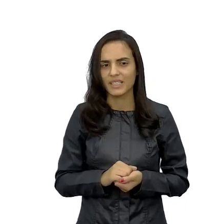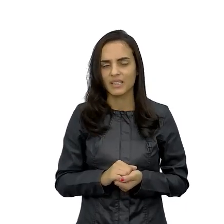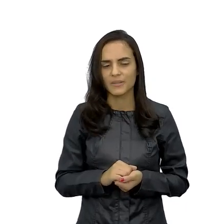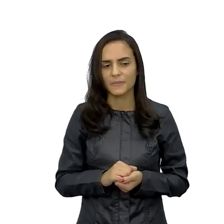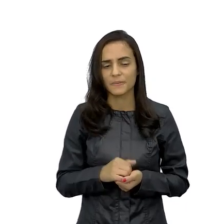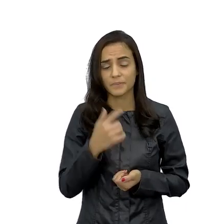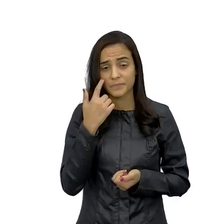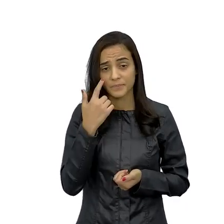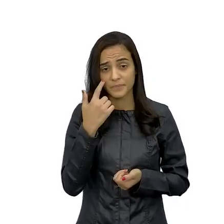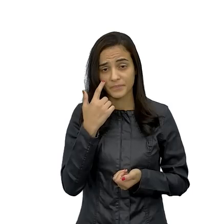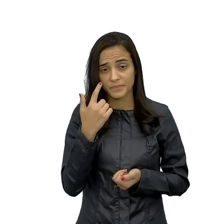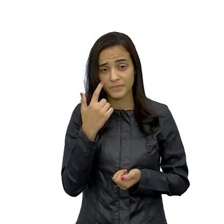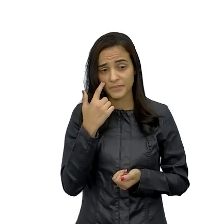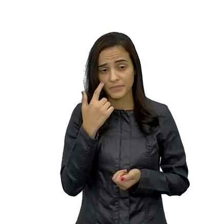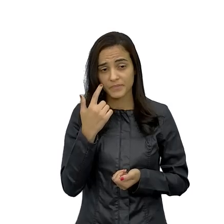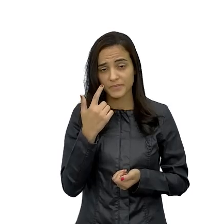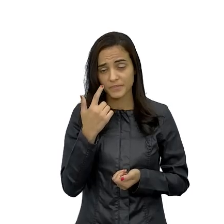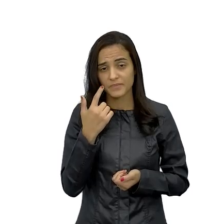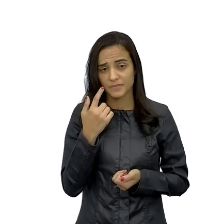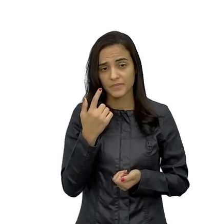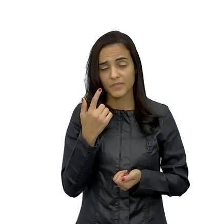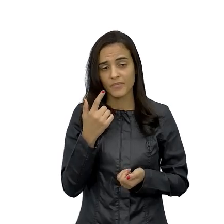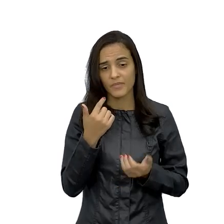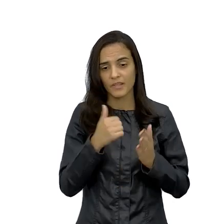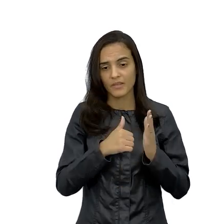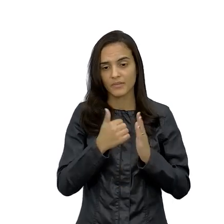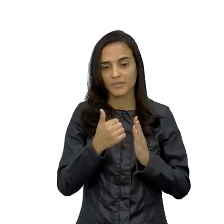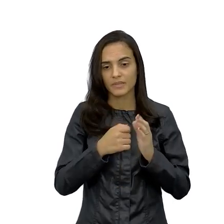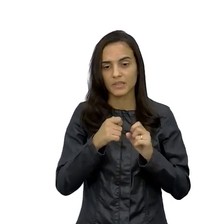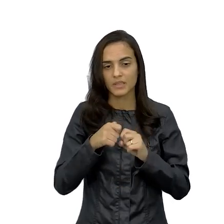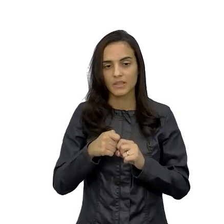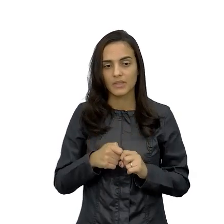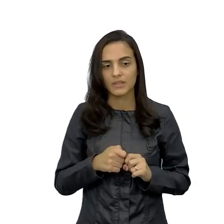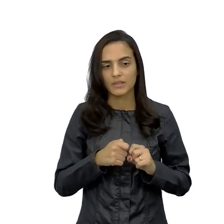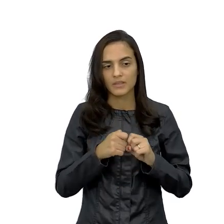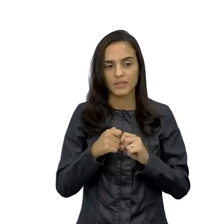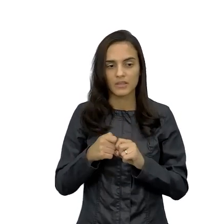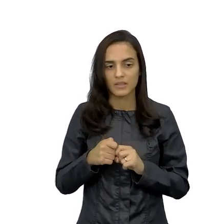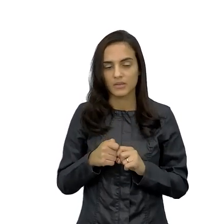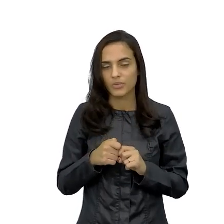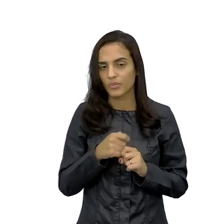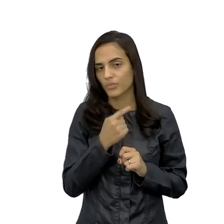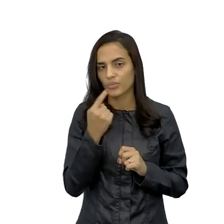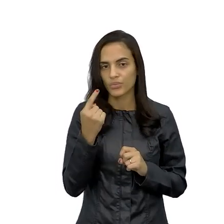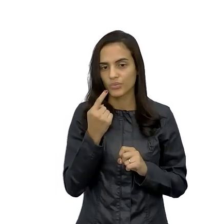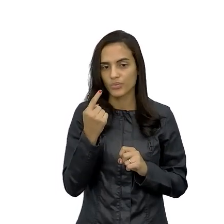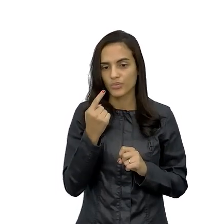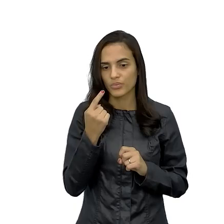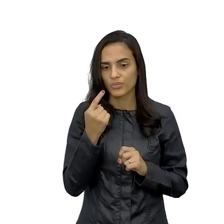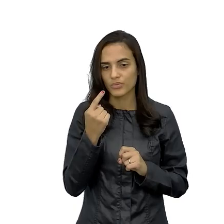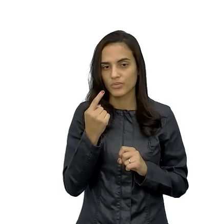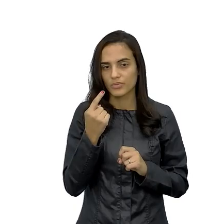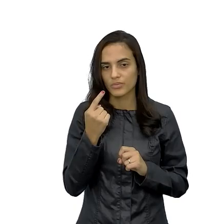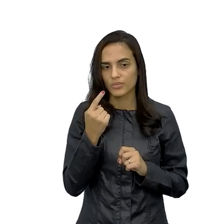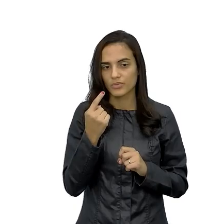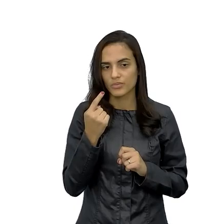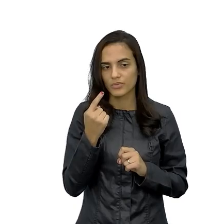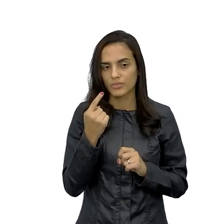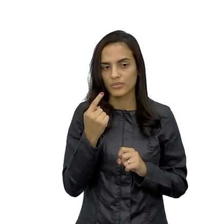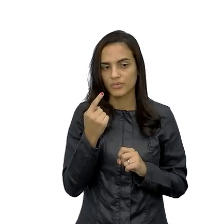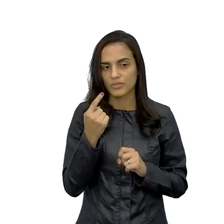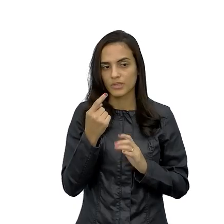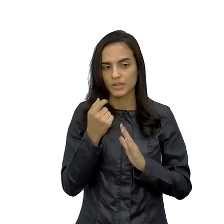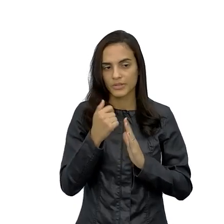é semelhante ao que a Suzete fez. Então, eu tomei um item da